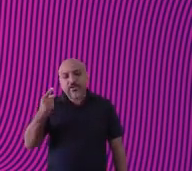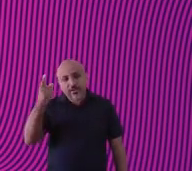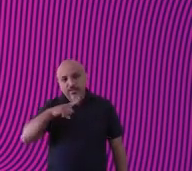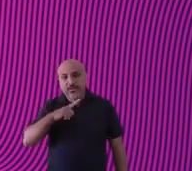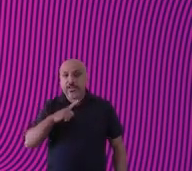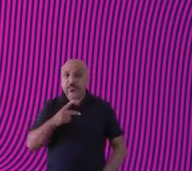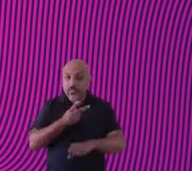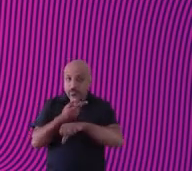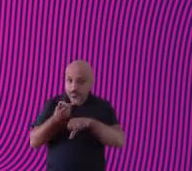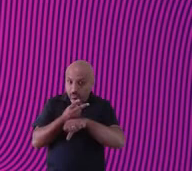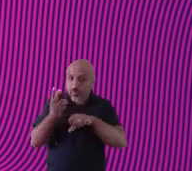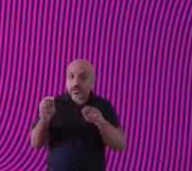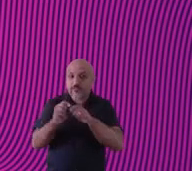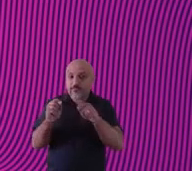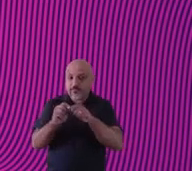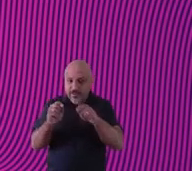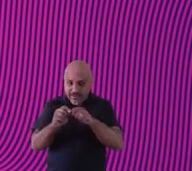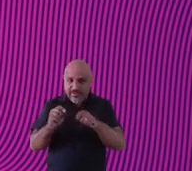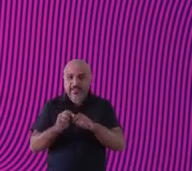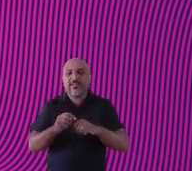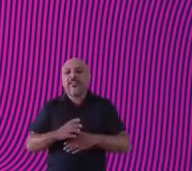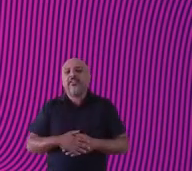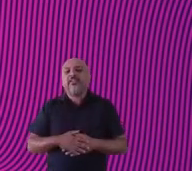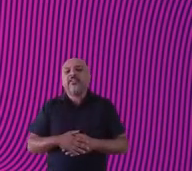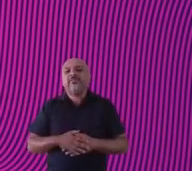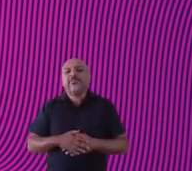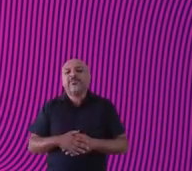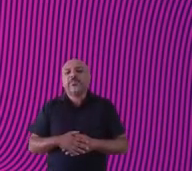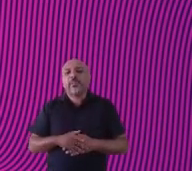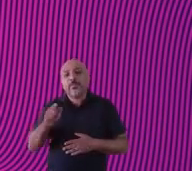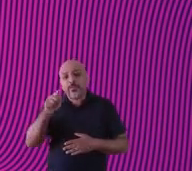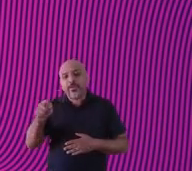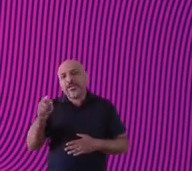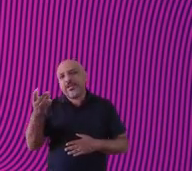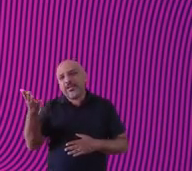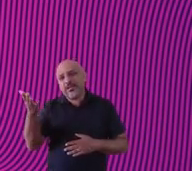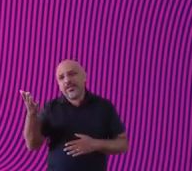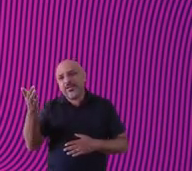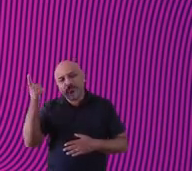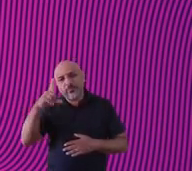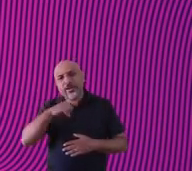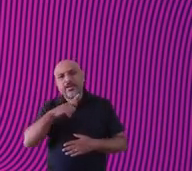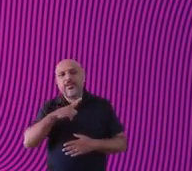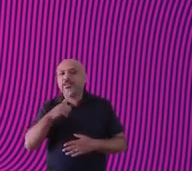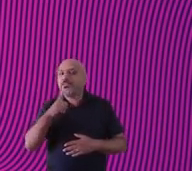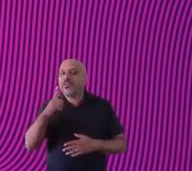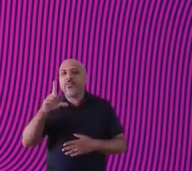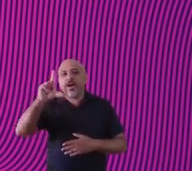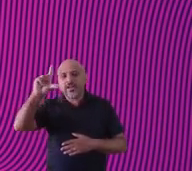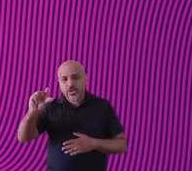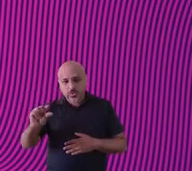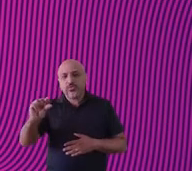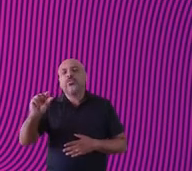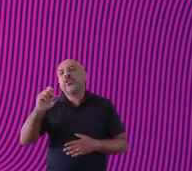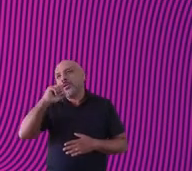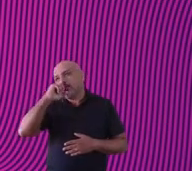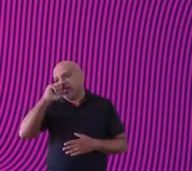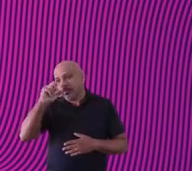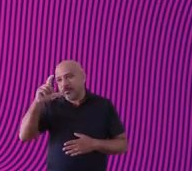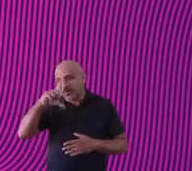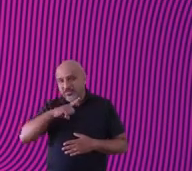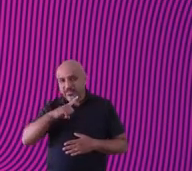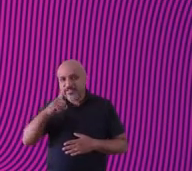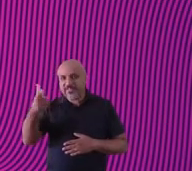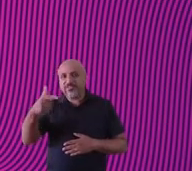procurar fazer né pelo menos aquele painel considere mais reduzido que inclua a